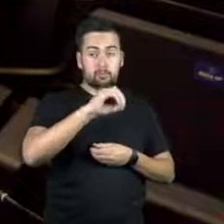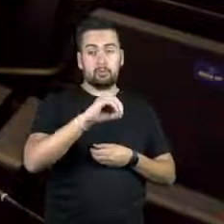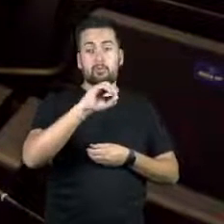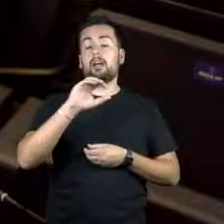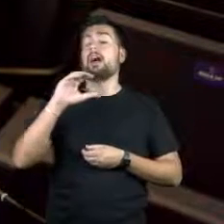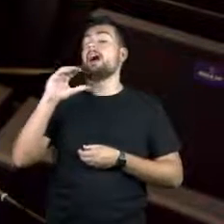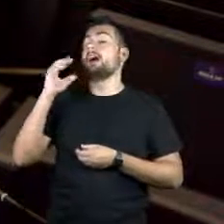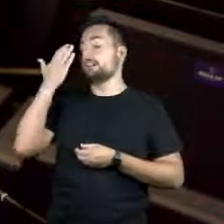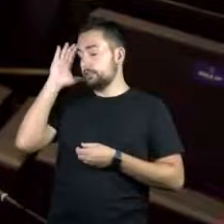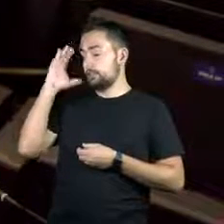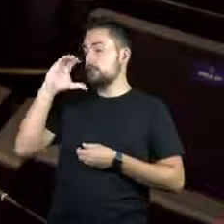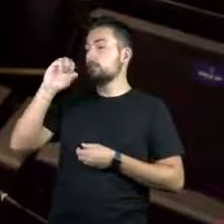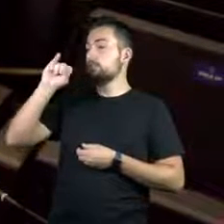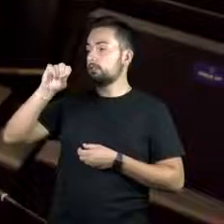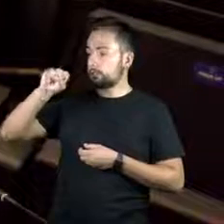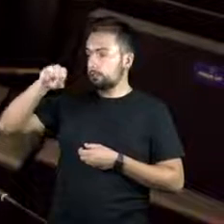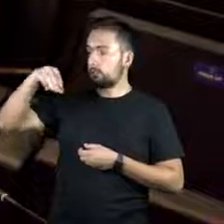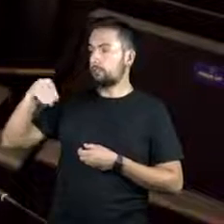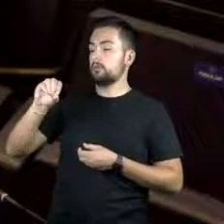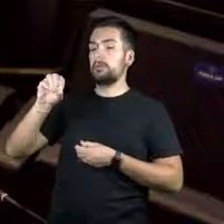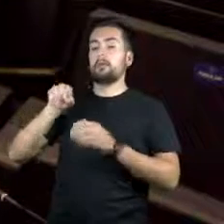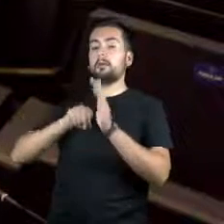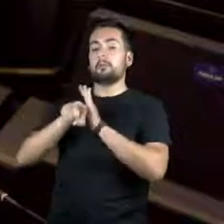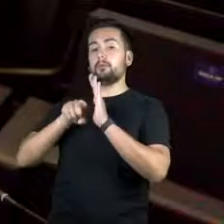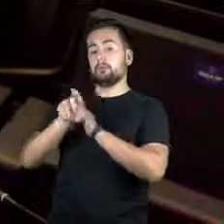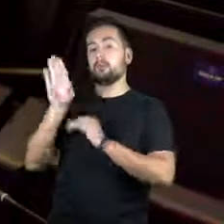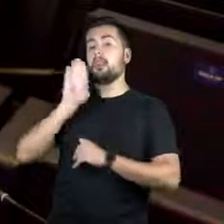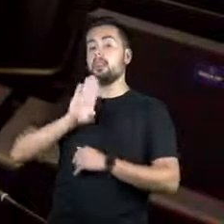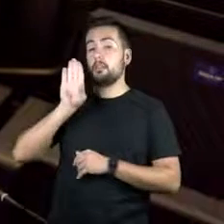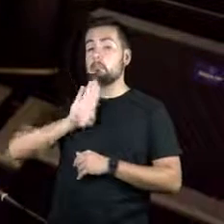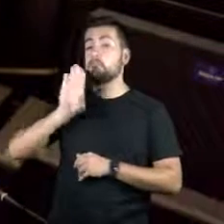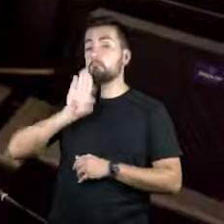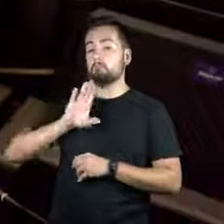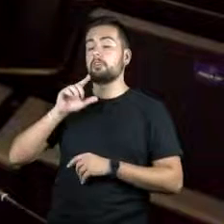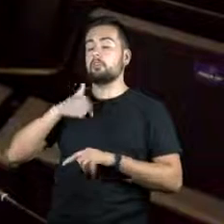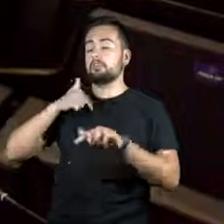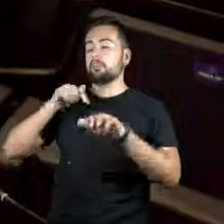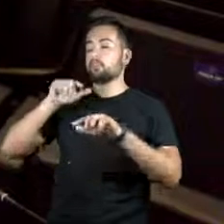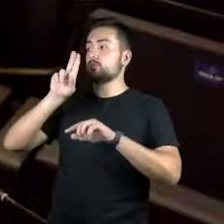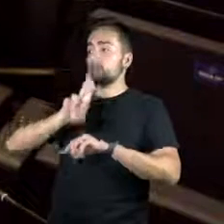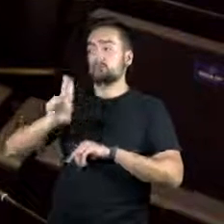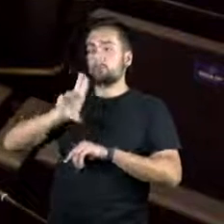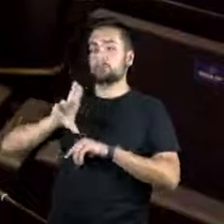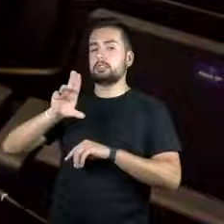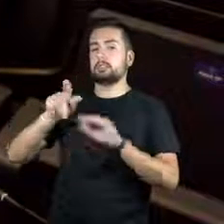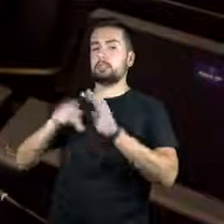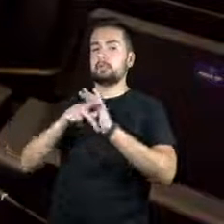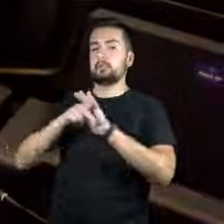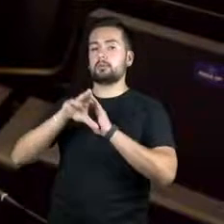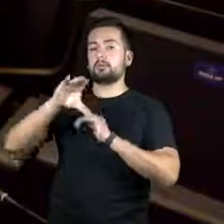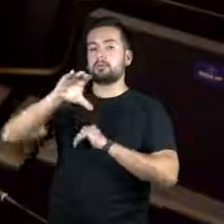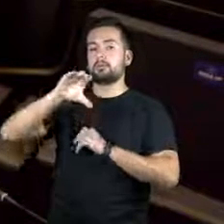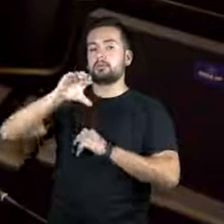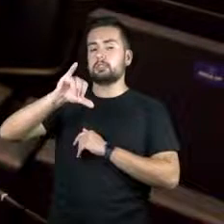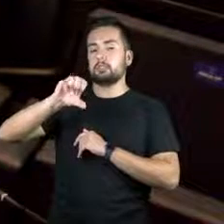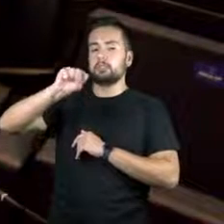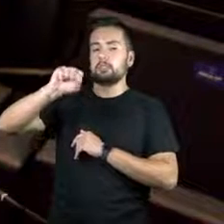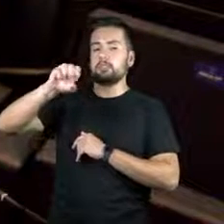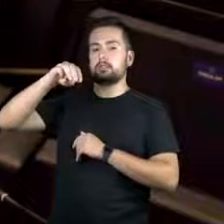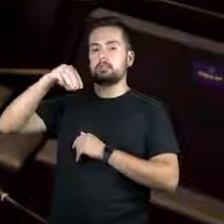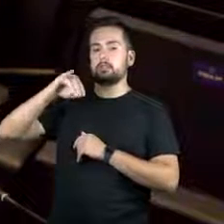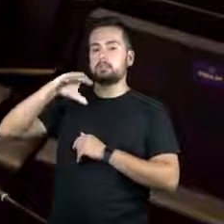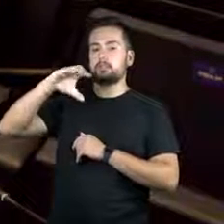bem interessante, tá? Eu acabei não trabalhando um pouco aqui a situação sísmica, porque no Brasil a gente não é